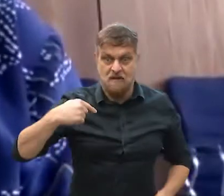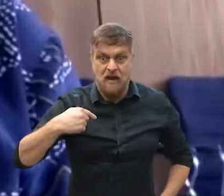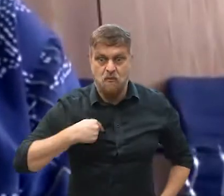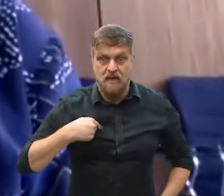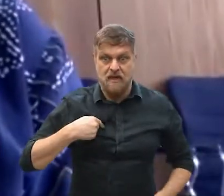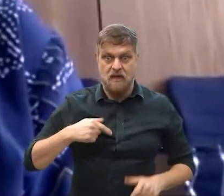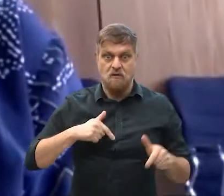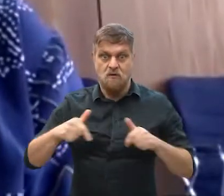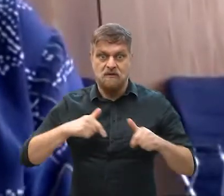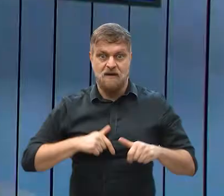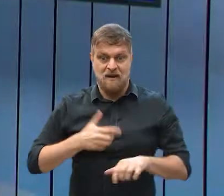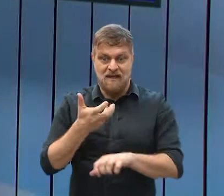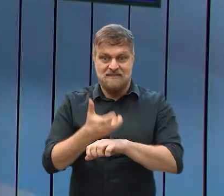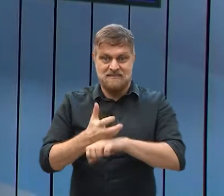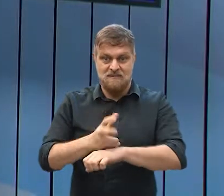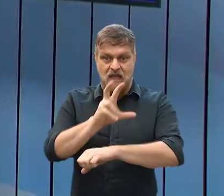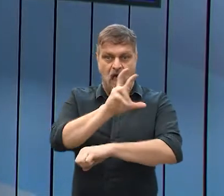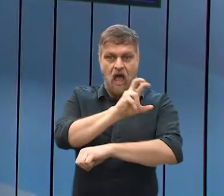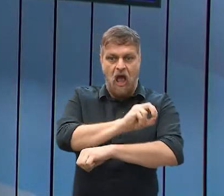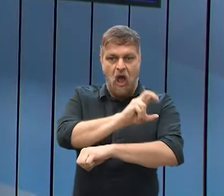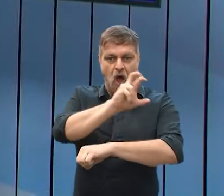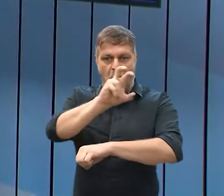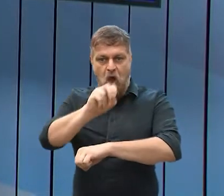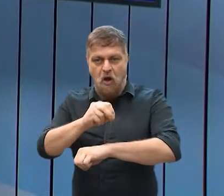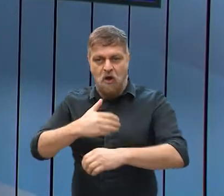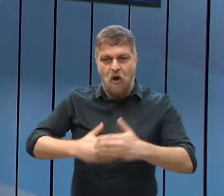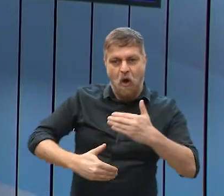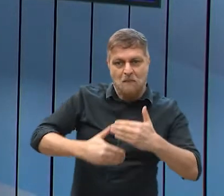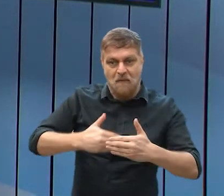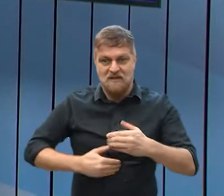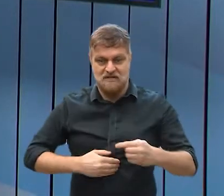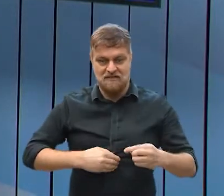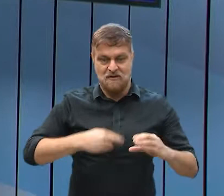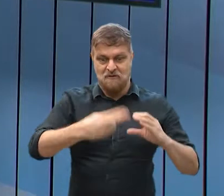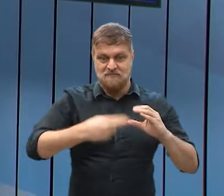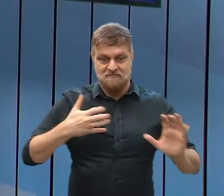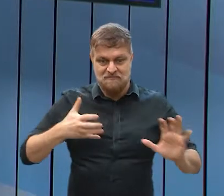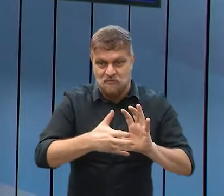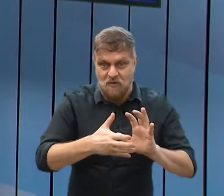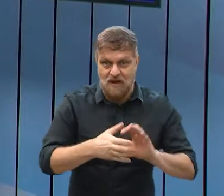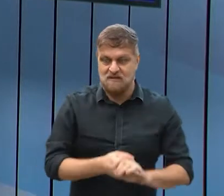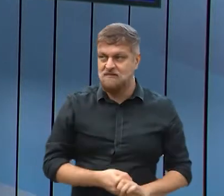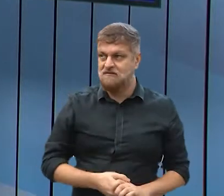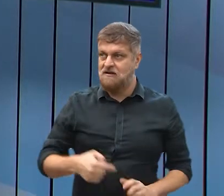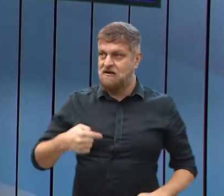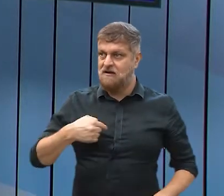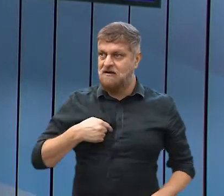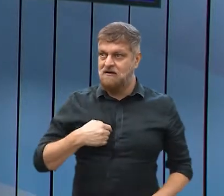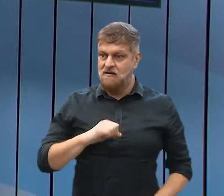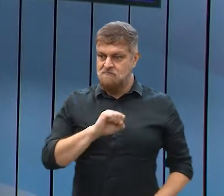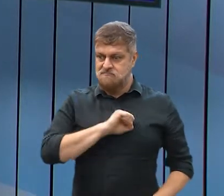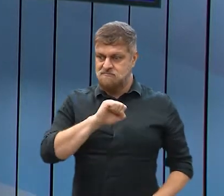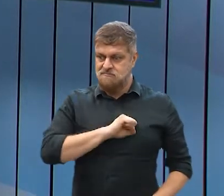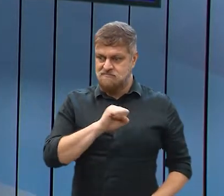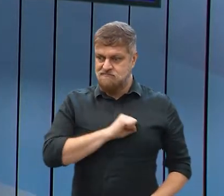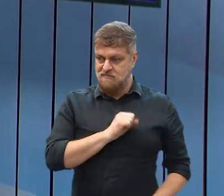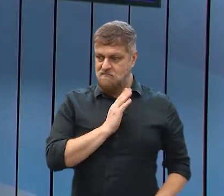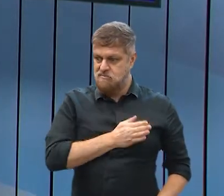com sucata. Aí o coração bateu mais forte, né, Débora? Não teve jeito, né? Aí o coração começou a disparar quando você recebeu essa